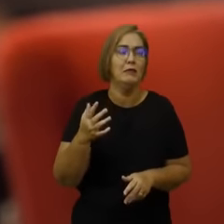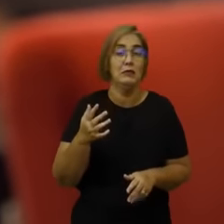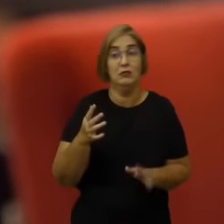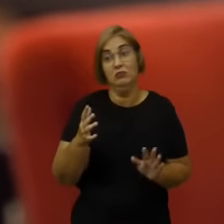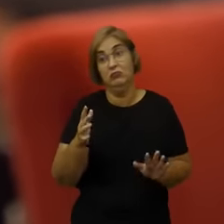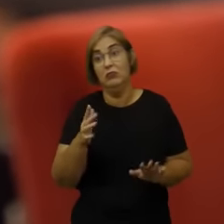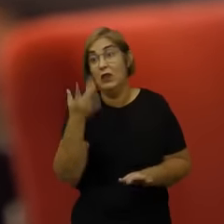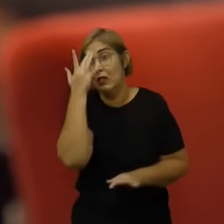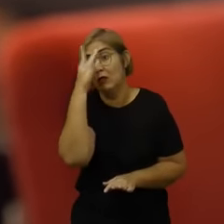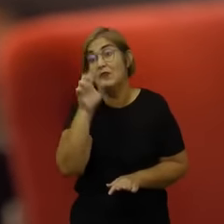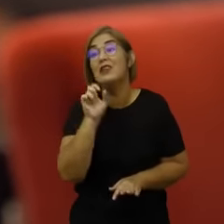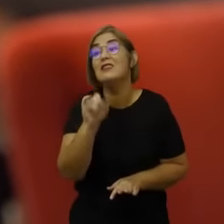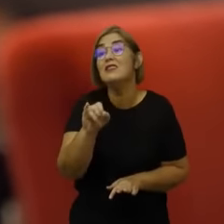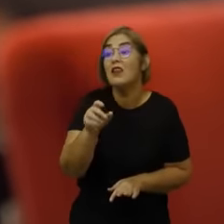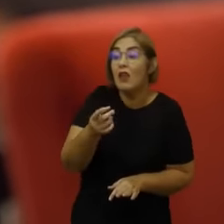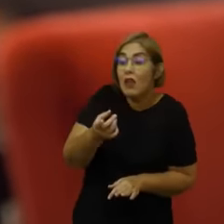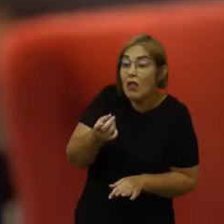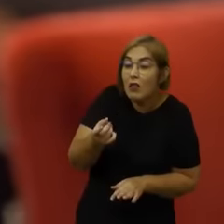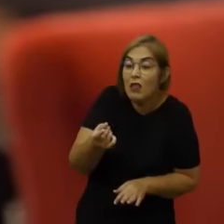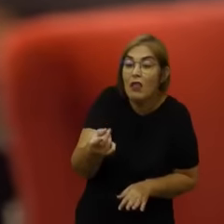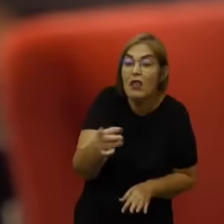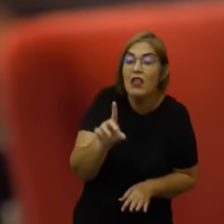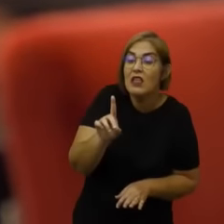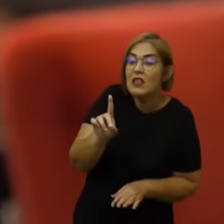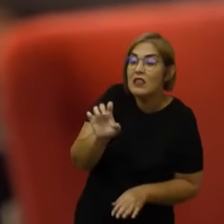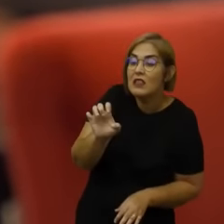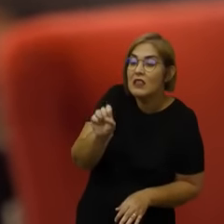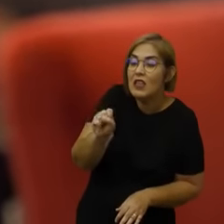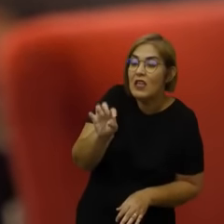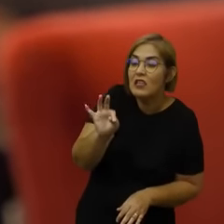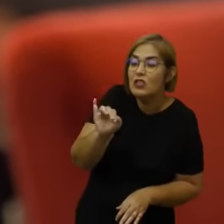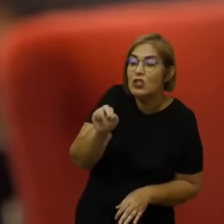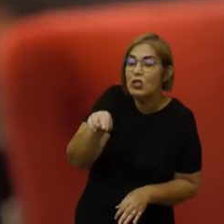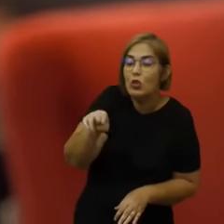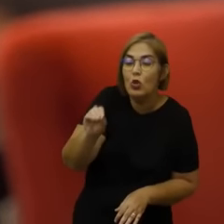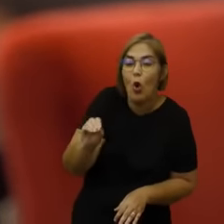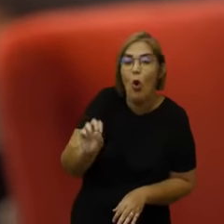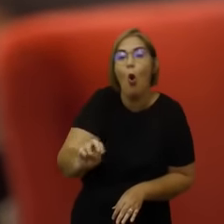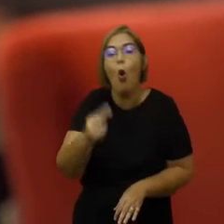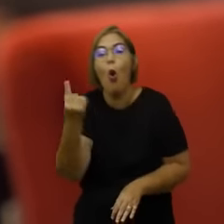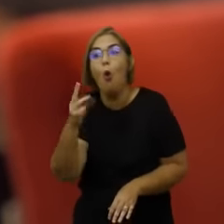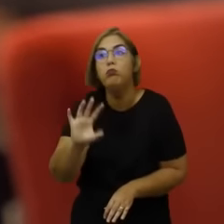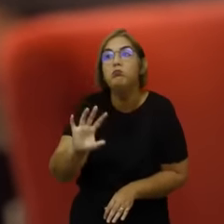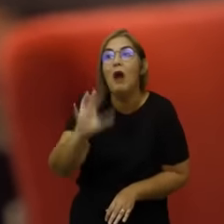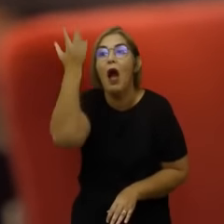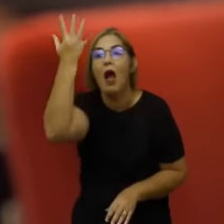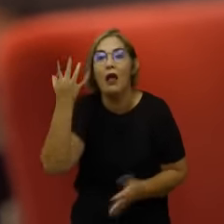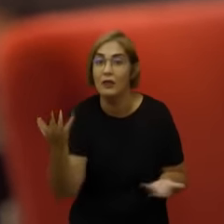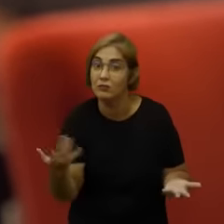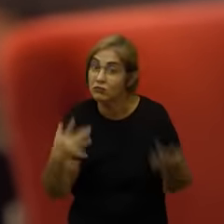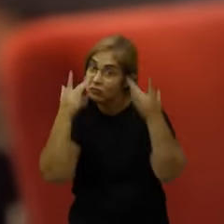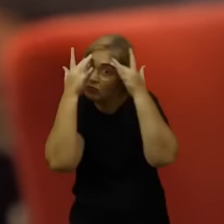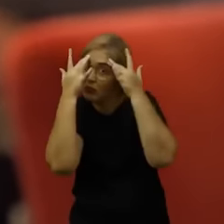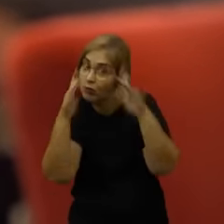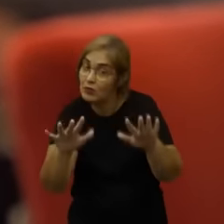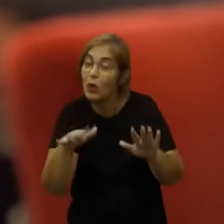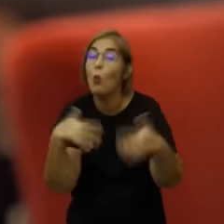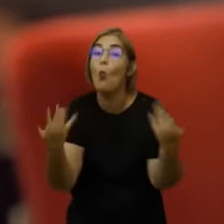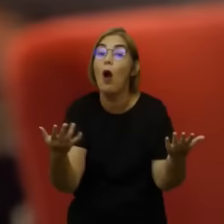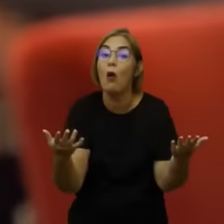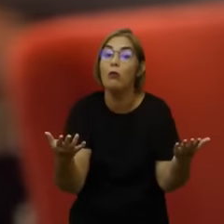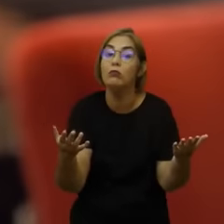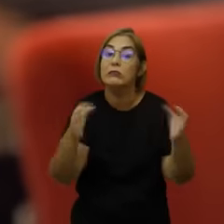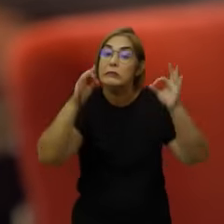questão. Quer dizer, o que que é, afinal de contas, o destino? O destino é ação do acaso ou ação do acaso significa um destino pré-determinado para